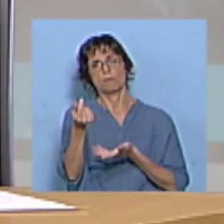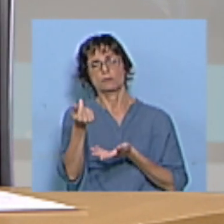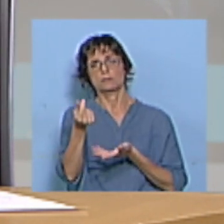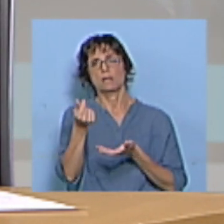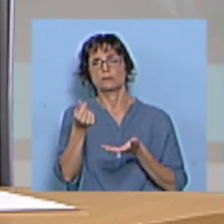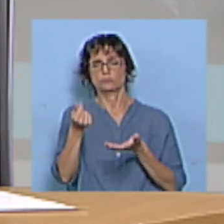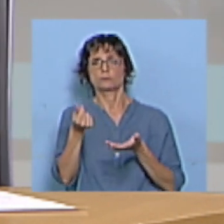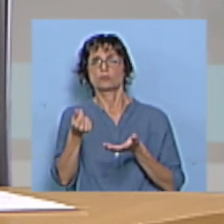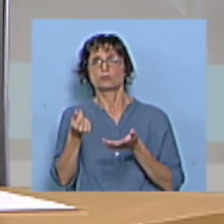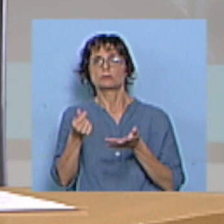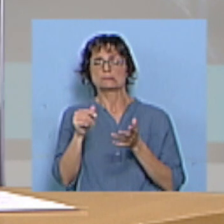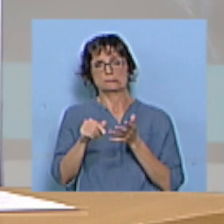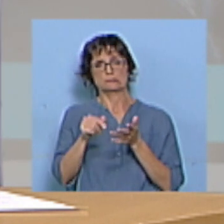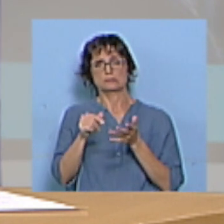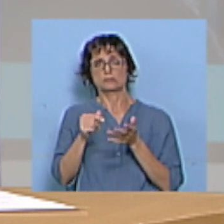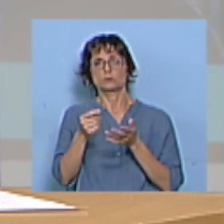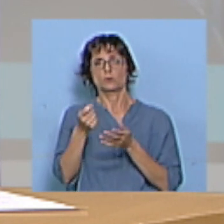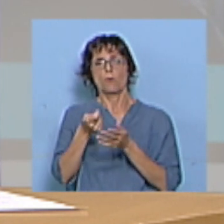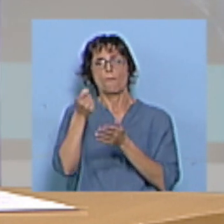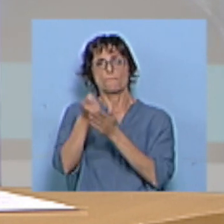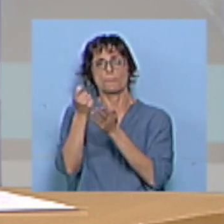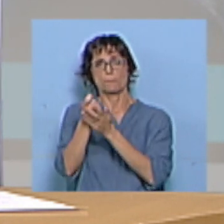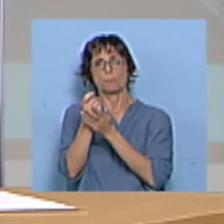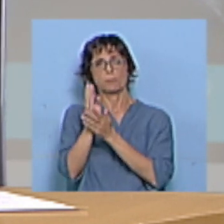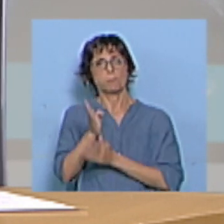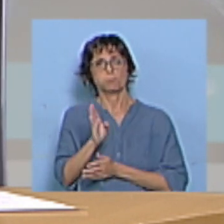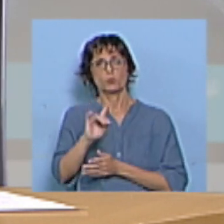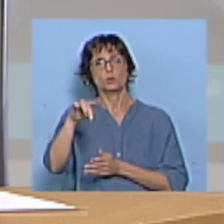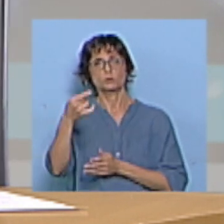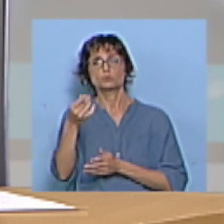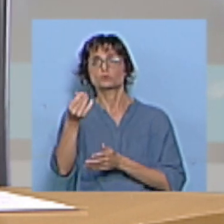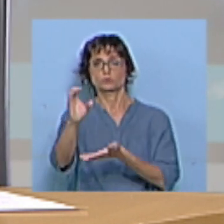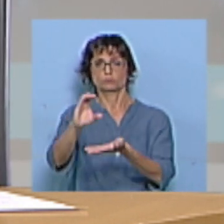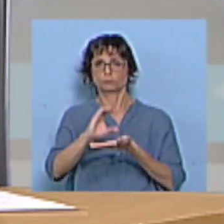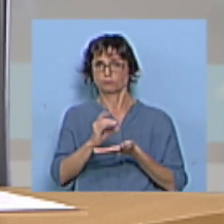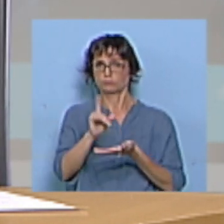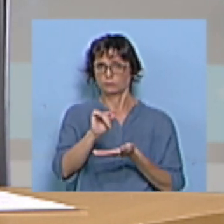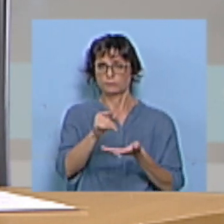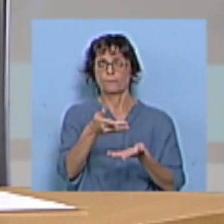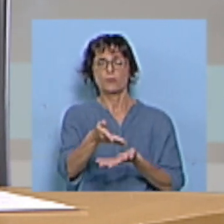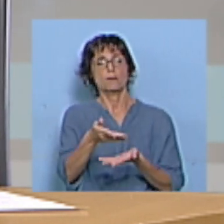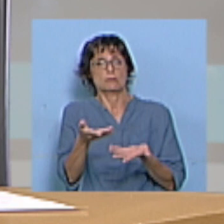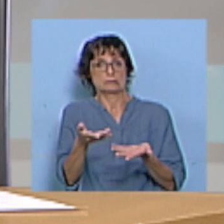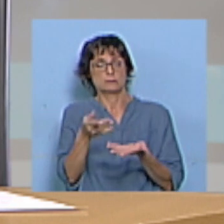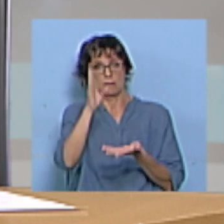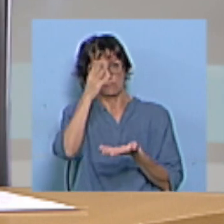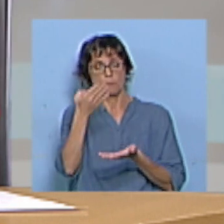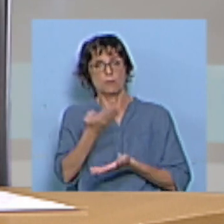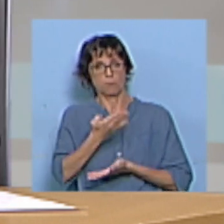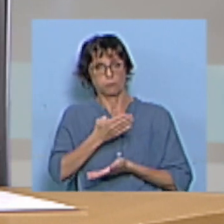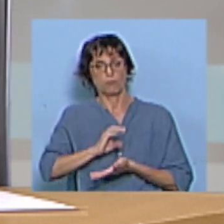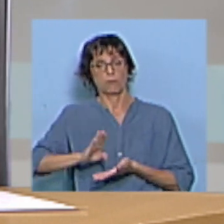e empréstimos. Nós sabemos que somos um país altamente endividado, por isso nos batemos tanto para que a